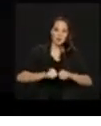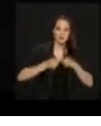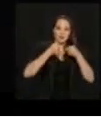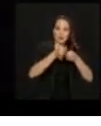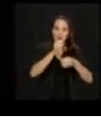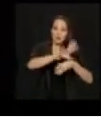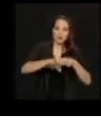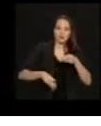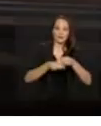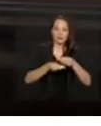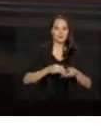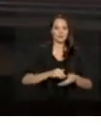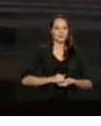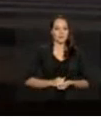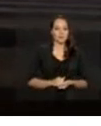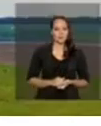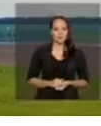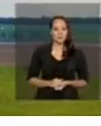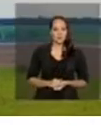integrar.